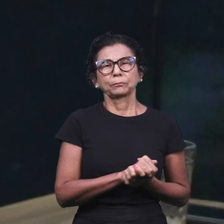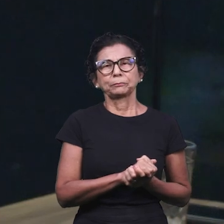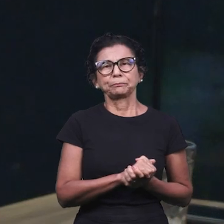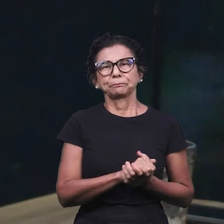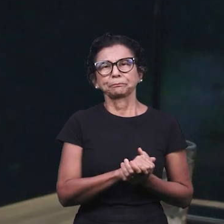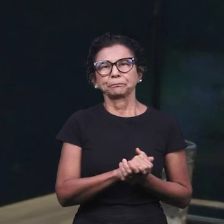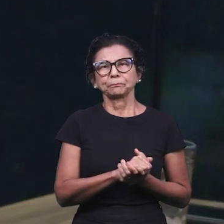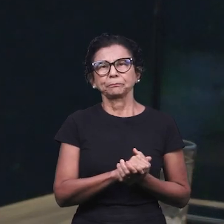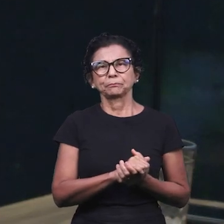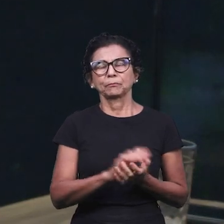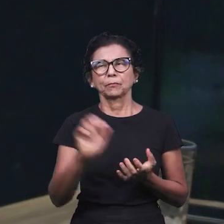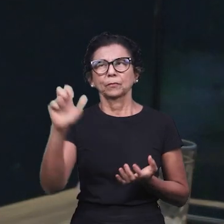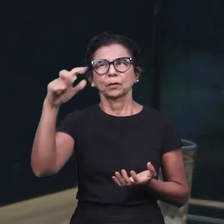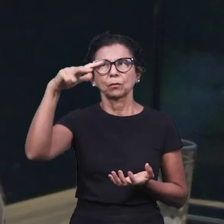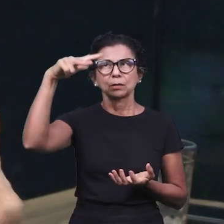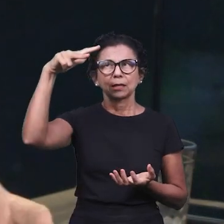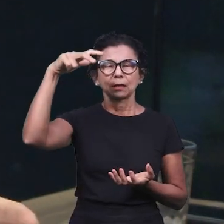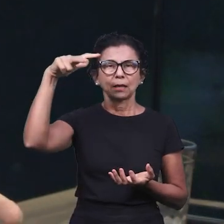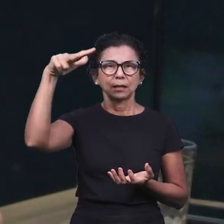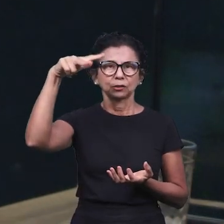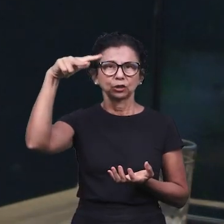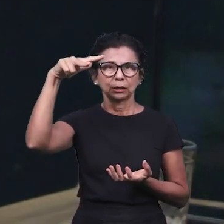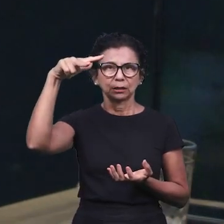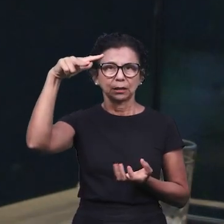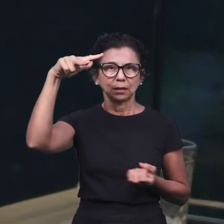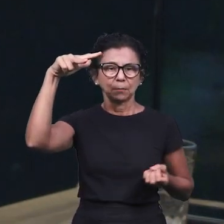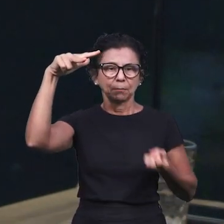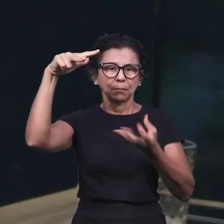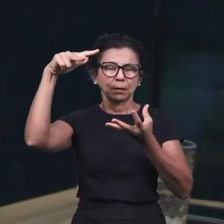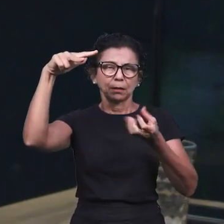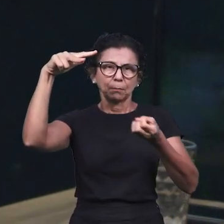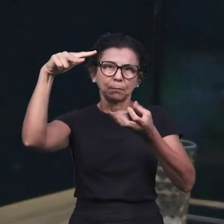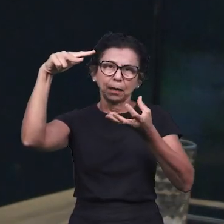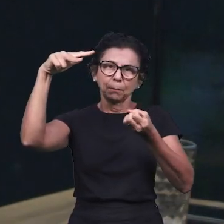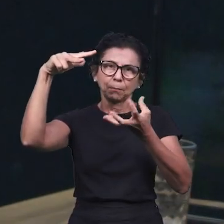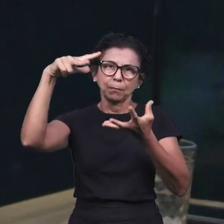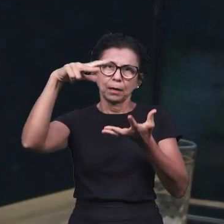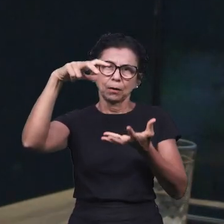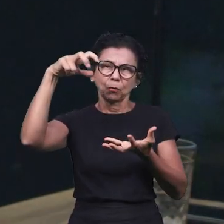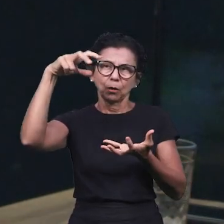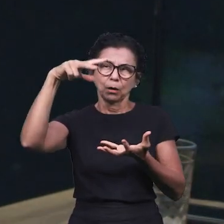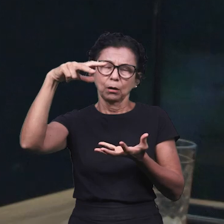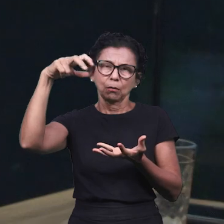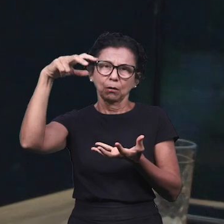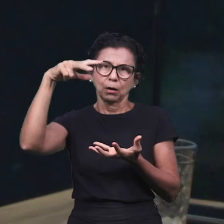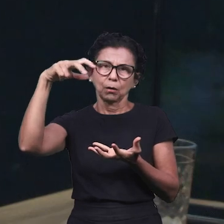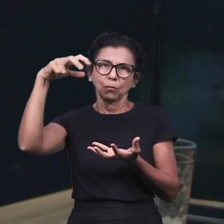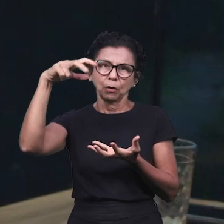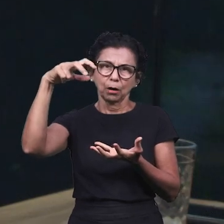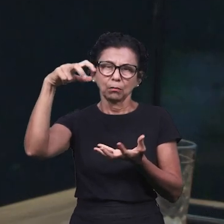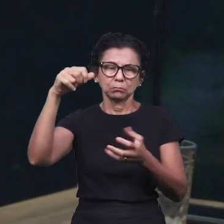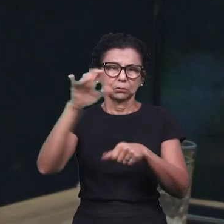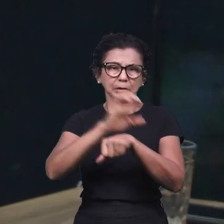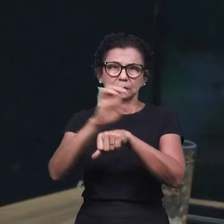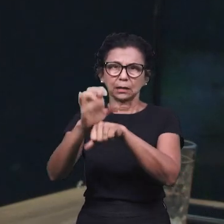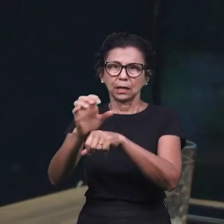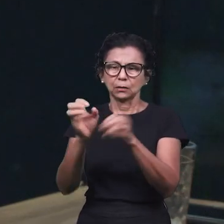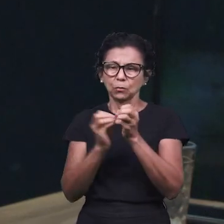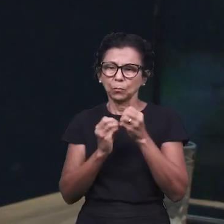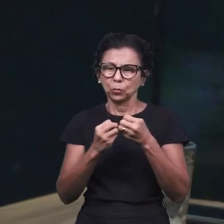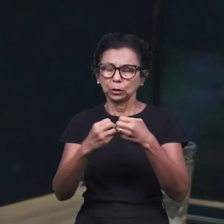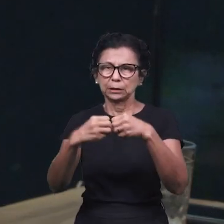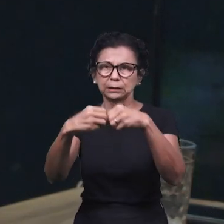transmissão, mas a complexidade que está por trás daquilo ali, para aquele sinal chegar, para aquele